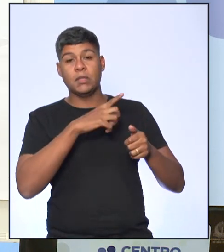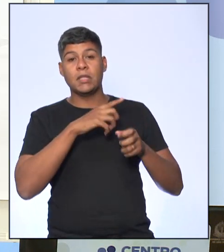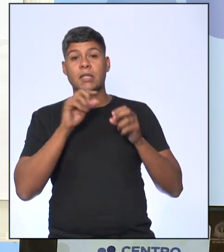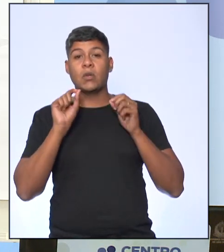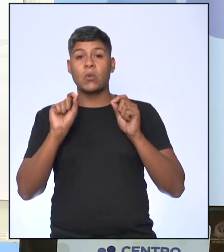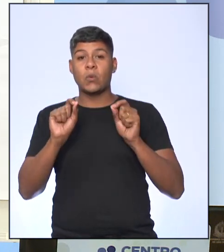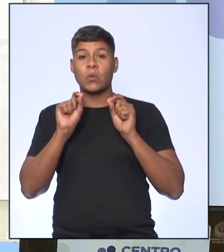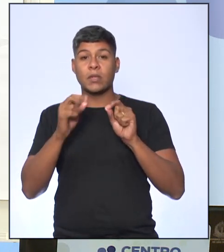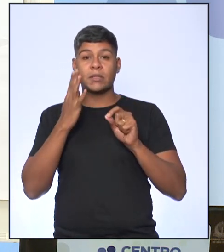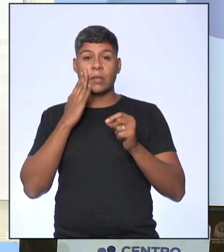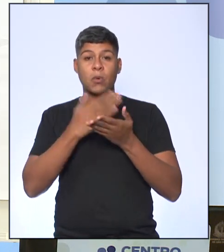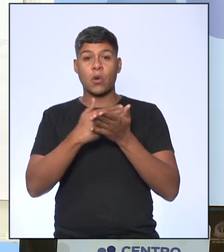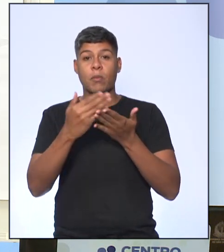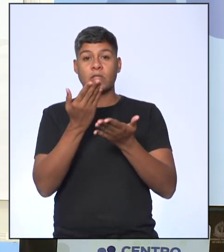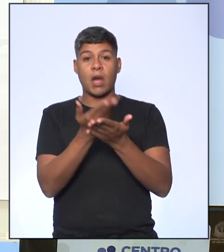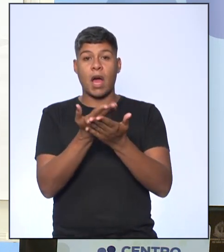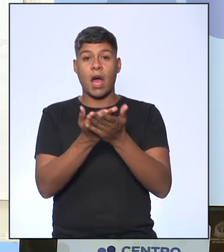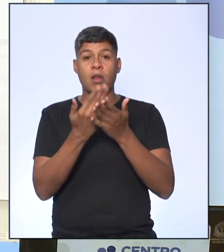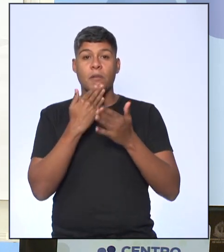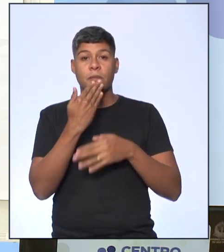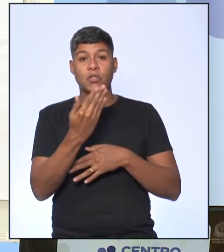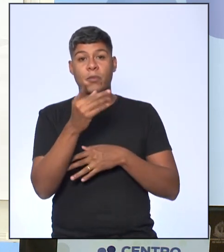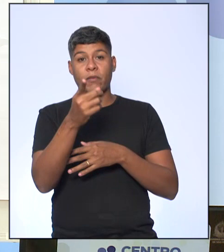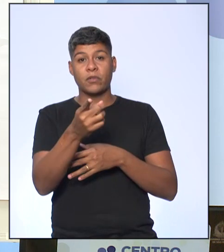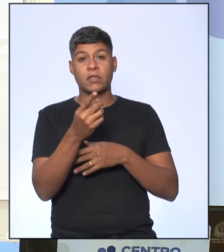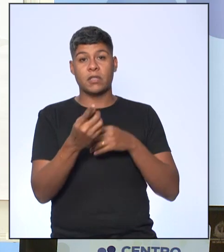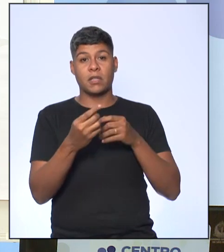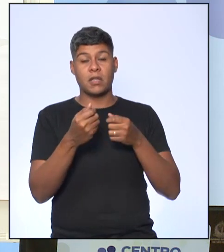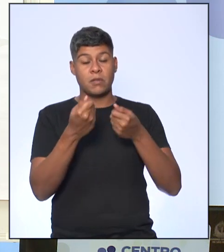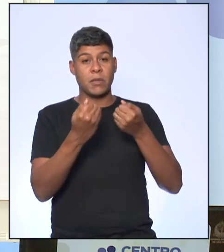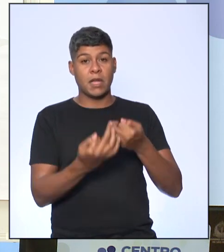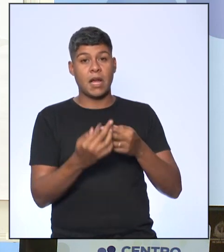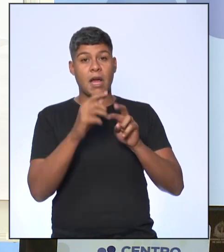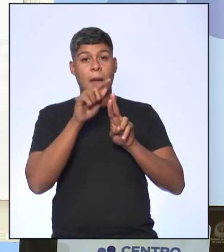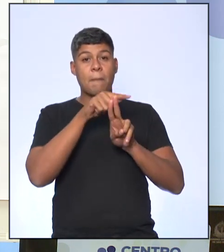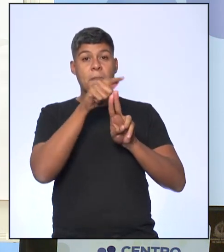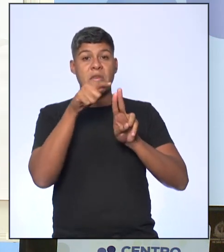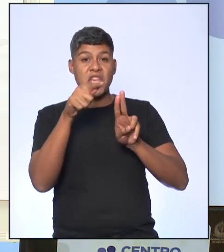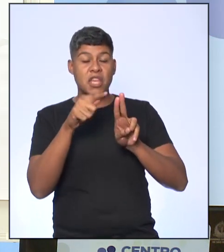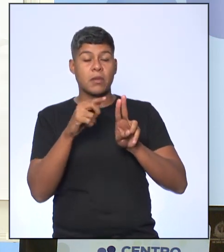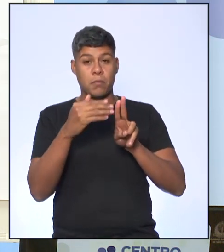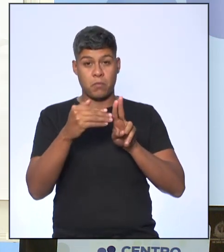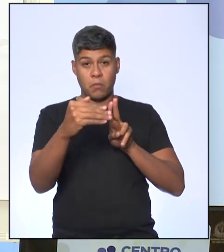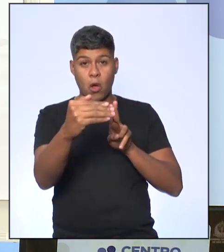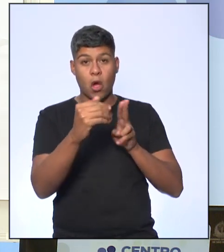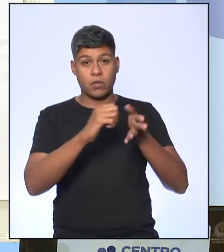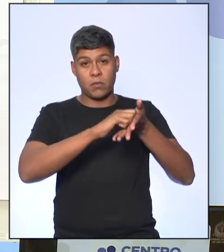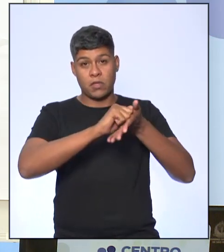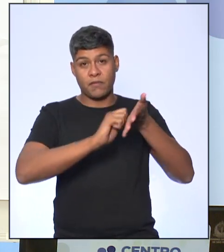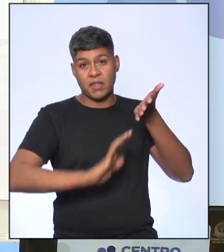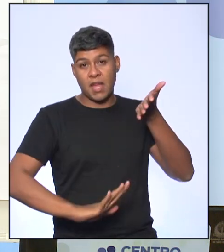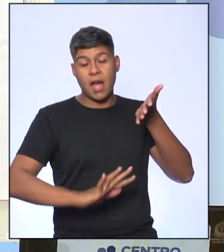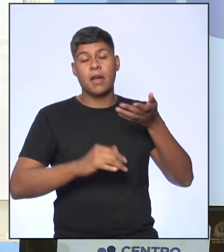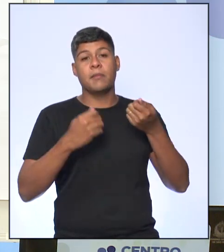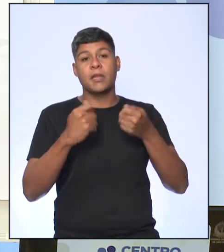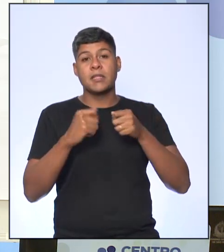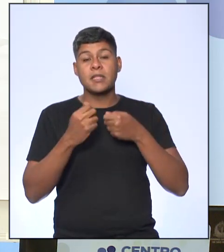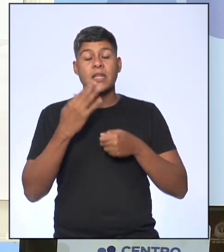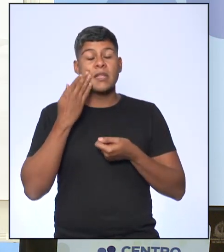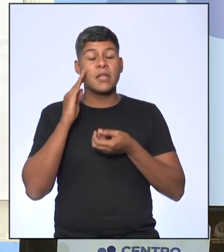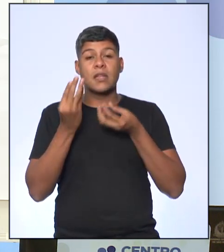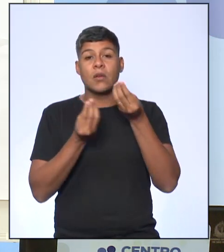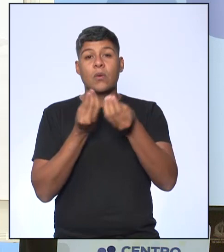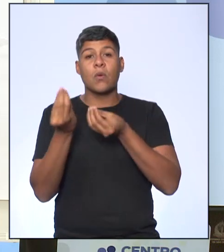seguinte. No começo da aula eu pedi para vocês definirem o valor de π. Para o próximo exercício, vocês têm que